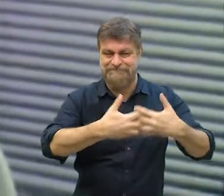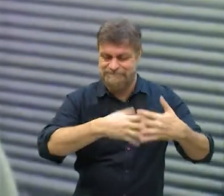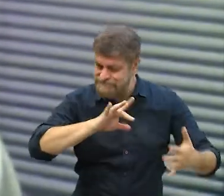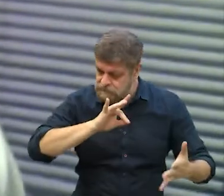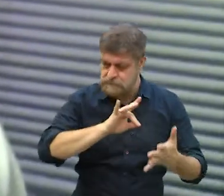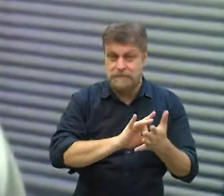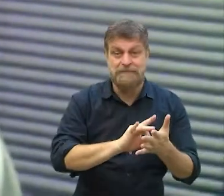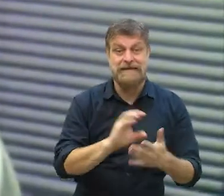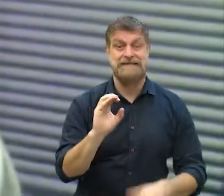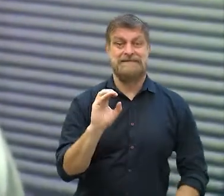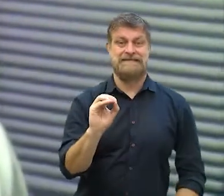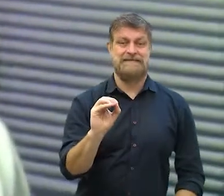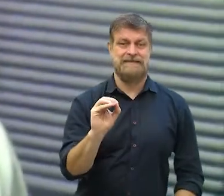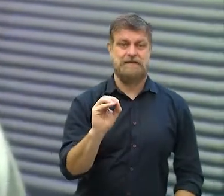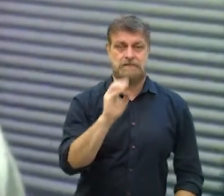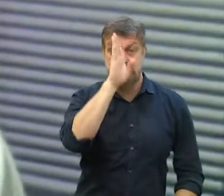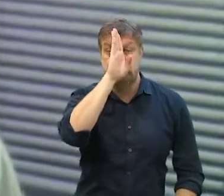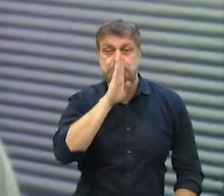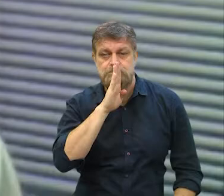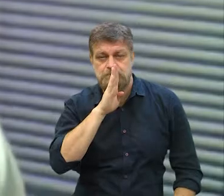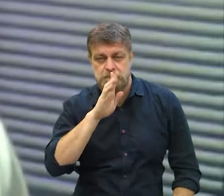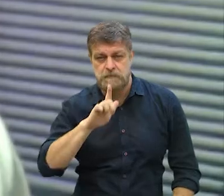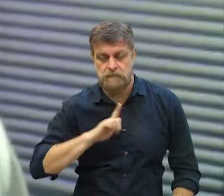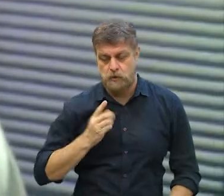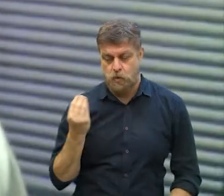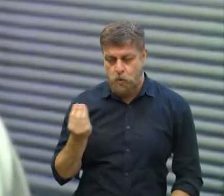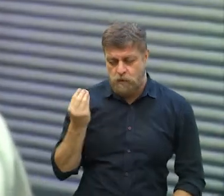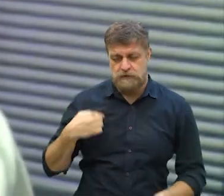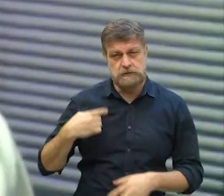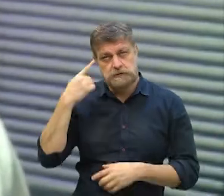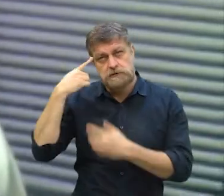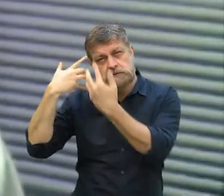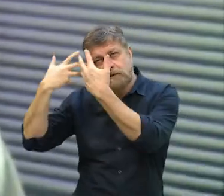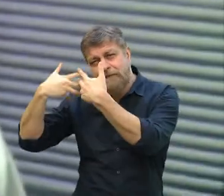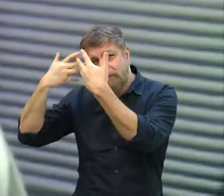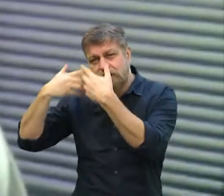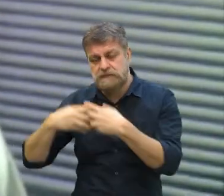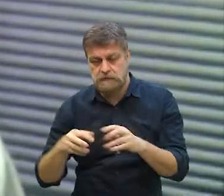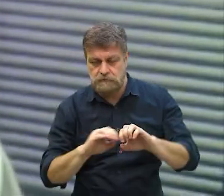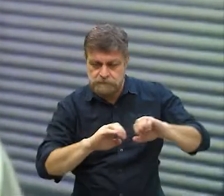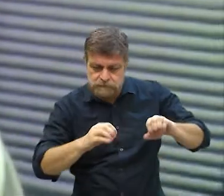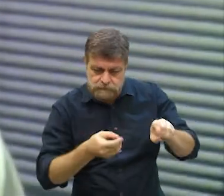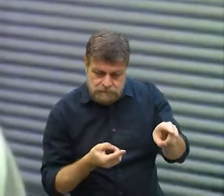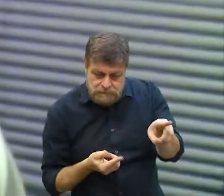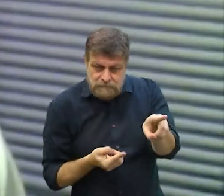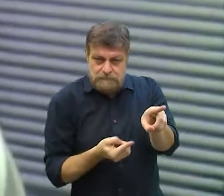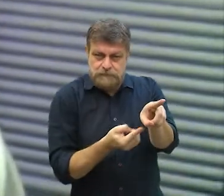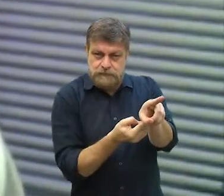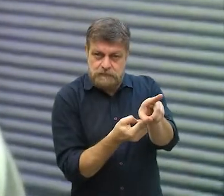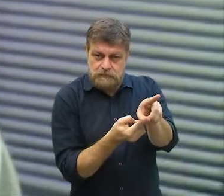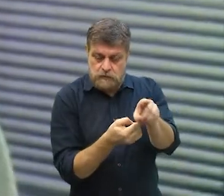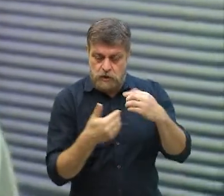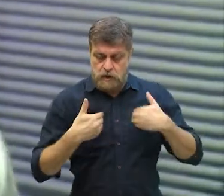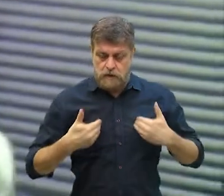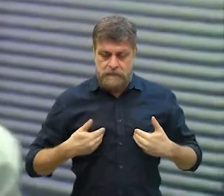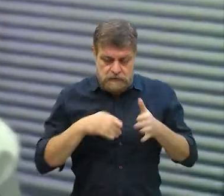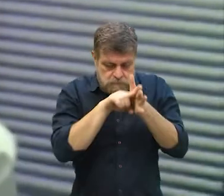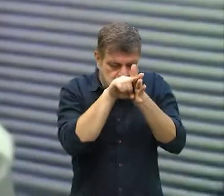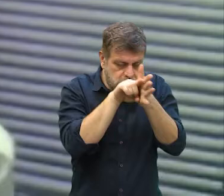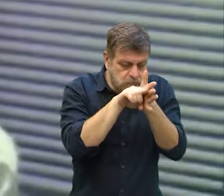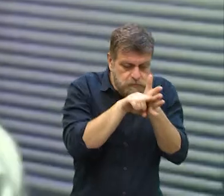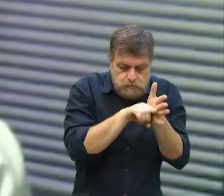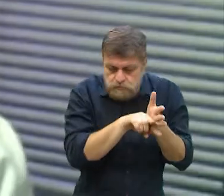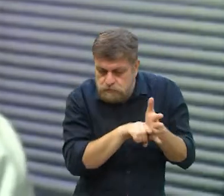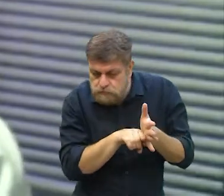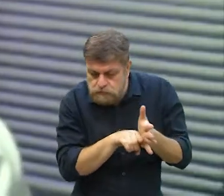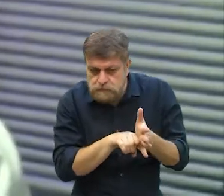muito eficaz e de custo zero, né? Então, se você pensar que o toque retal nada mais é do que uma parte do exame